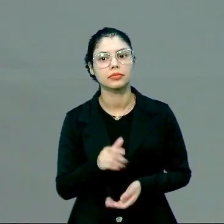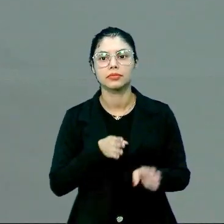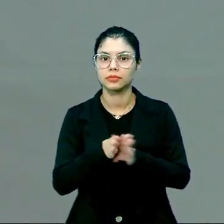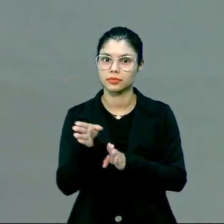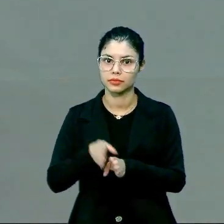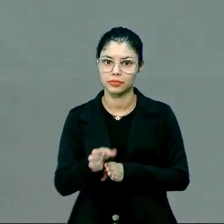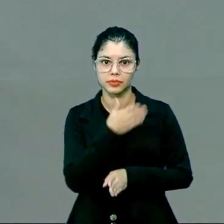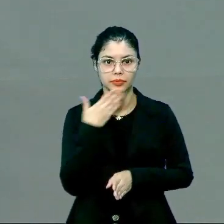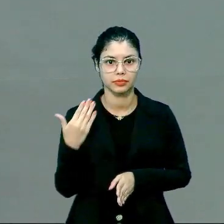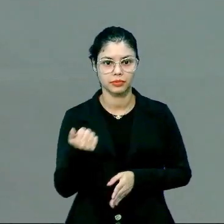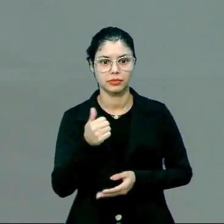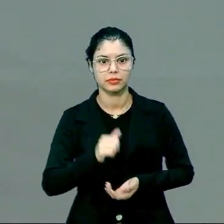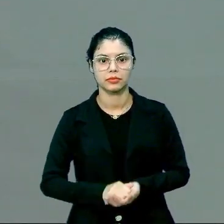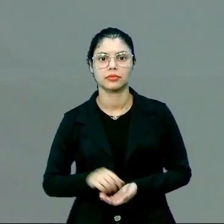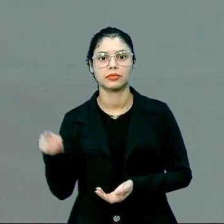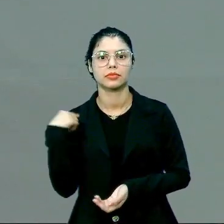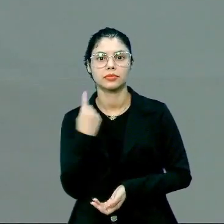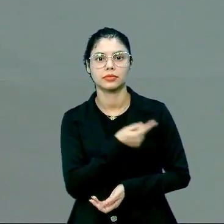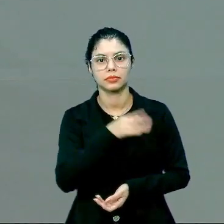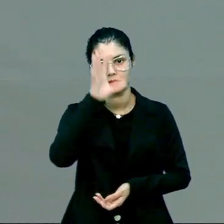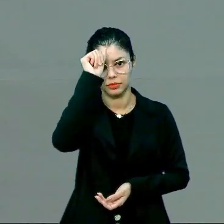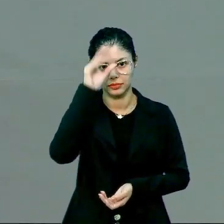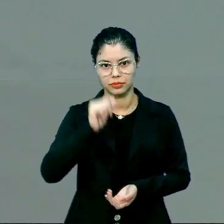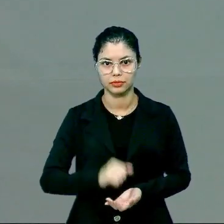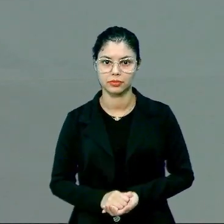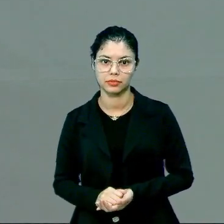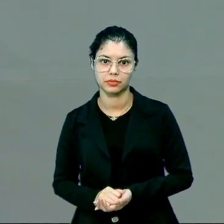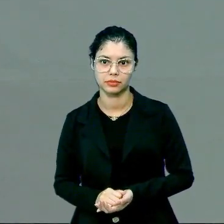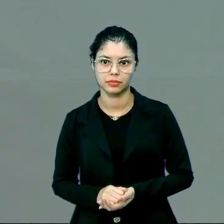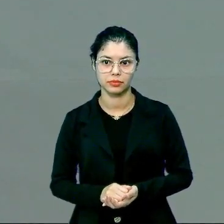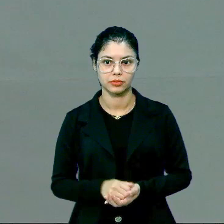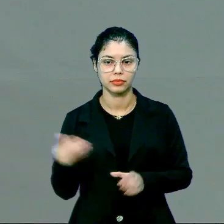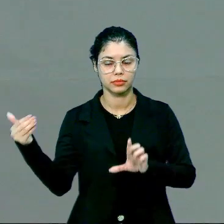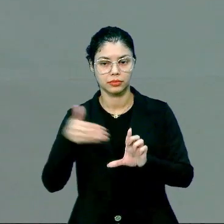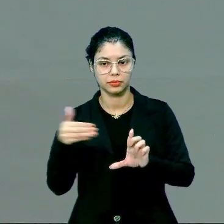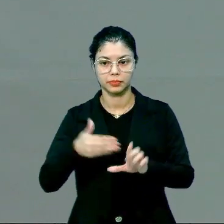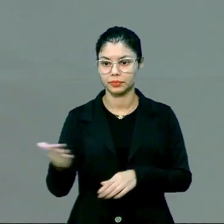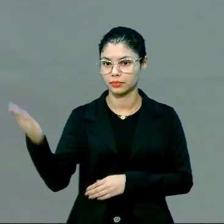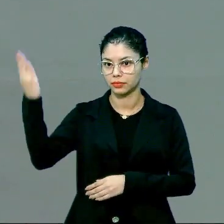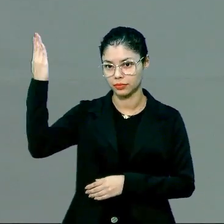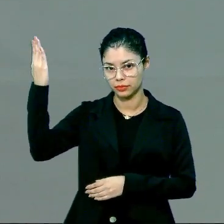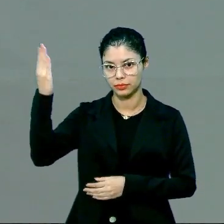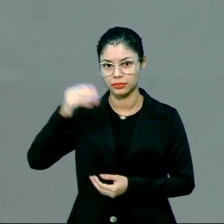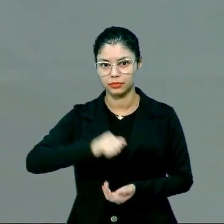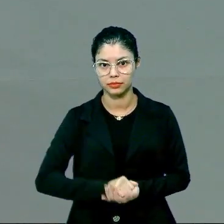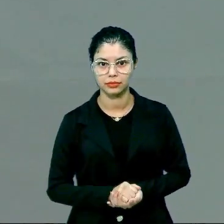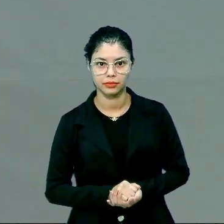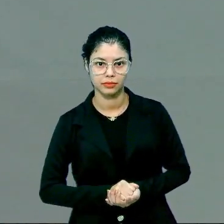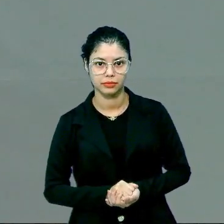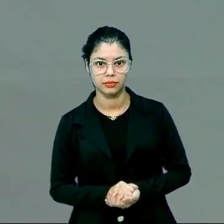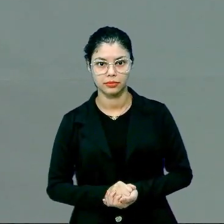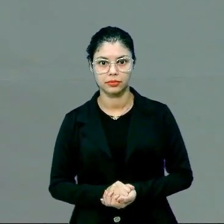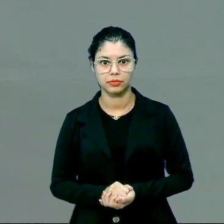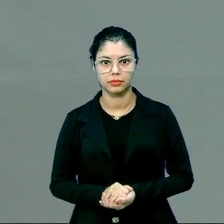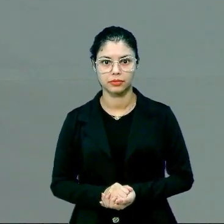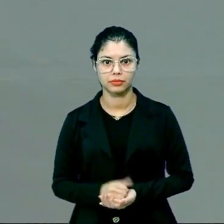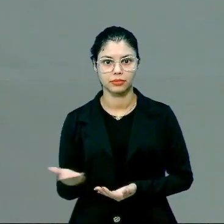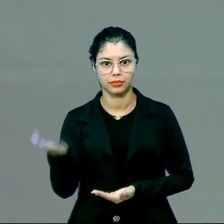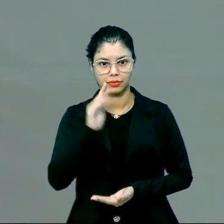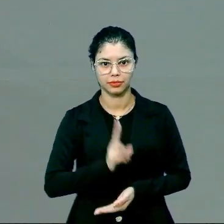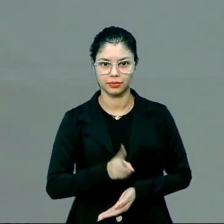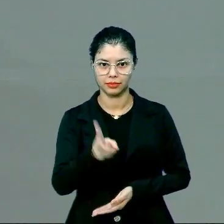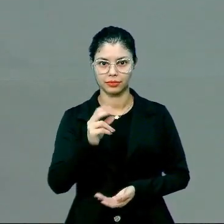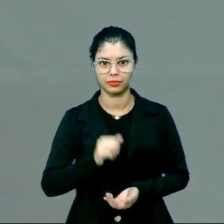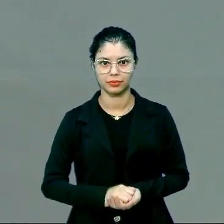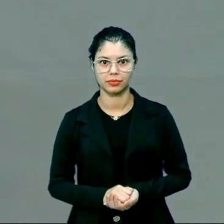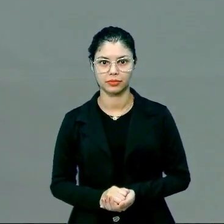consolida muito melhor o nosso conhecimento. Acesse essas plataformas que estão aí na sua tela e vamos em